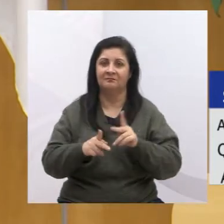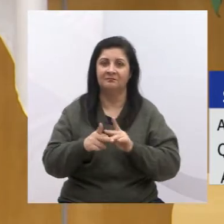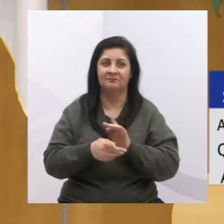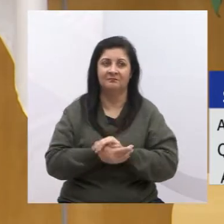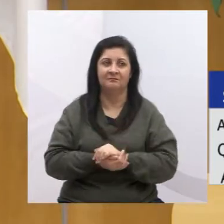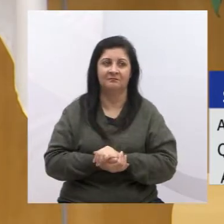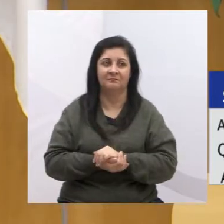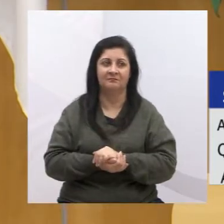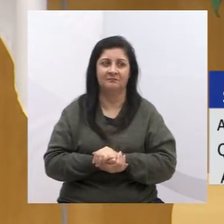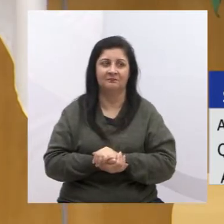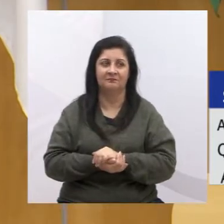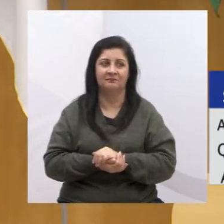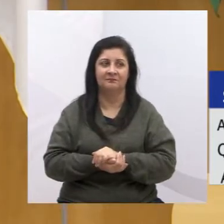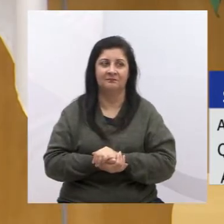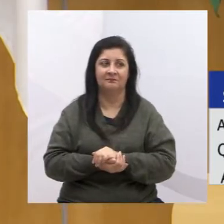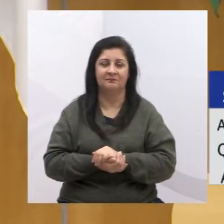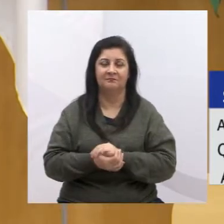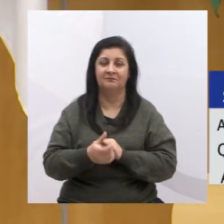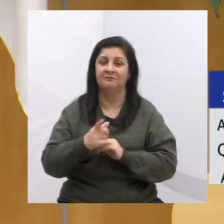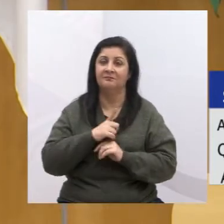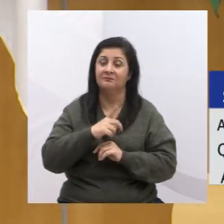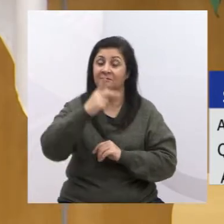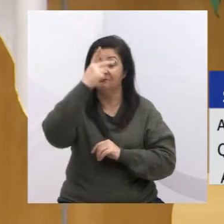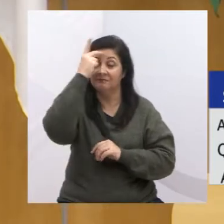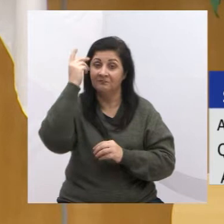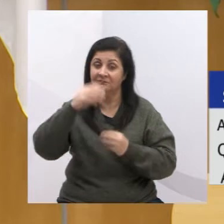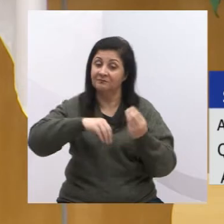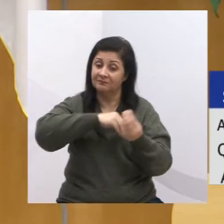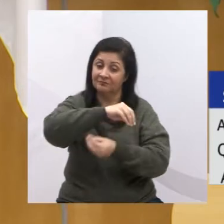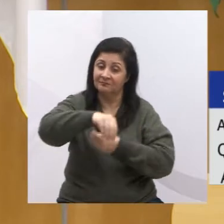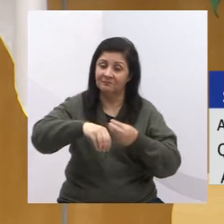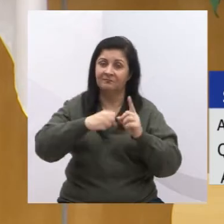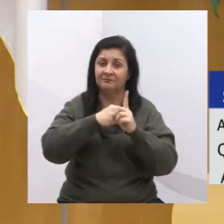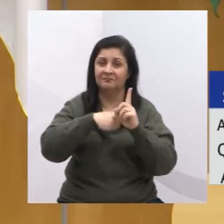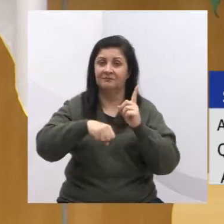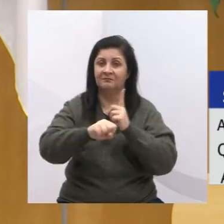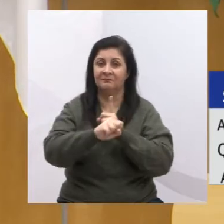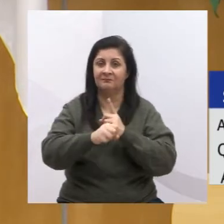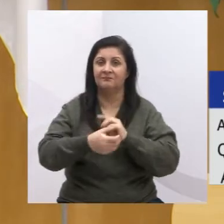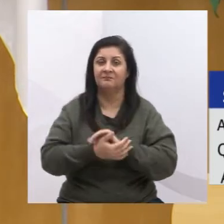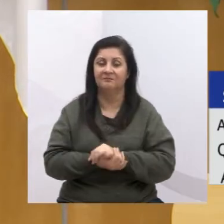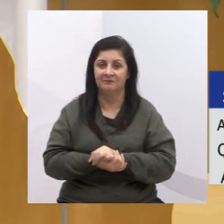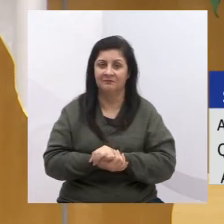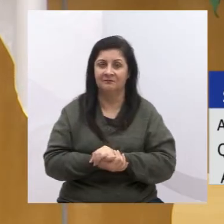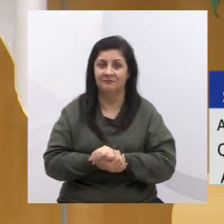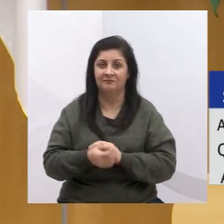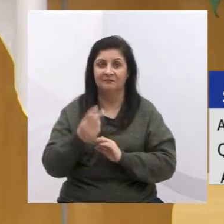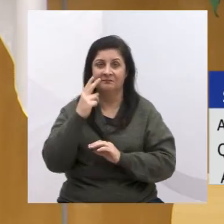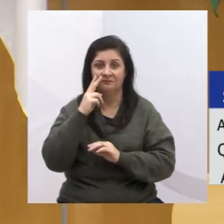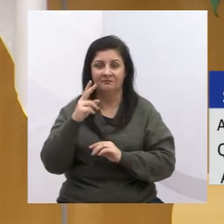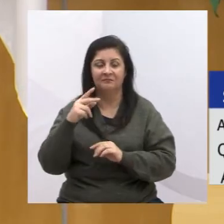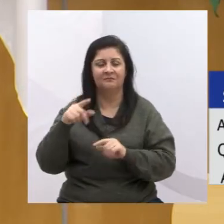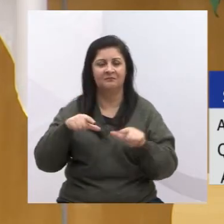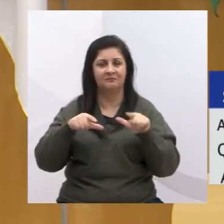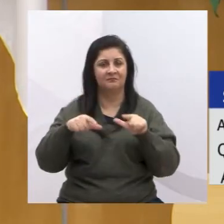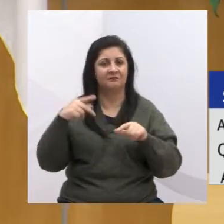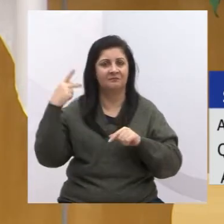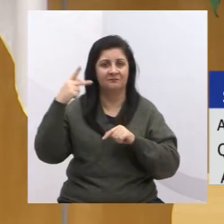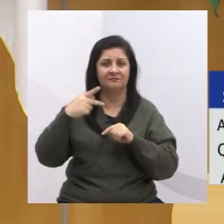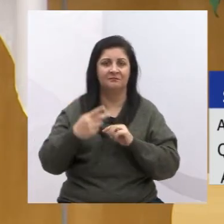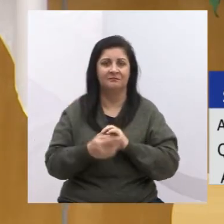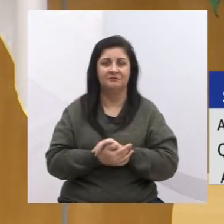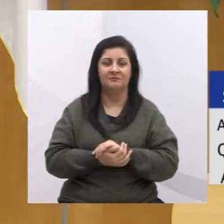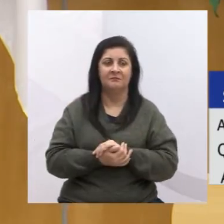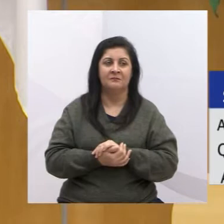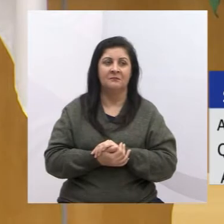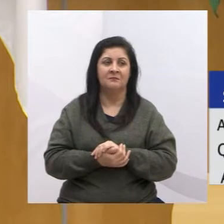gente tem pessoas envolvidas na sociedade, vendo o que os vereadores estão fazendo. Na